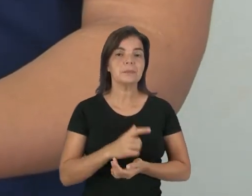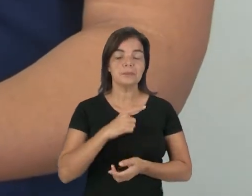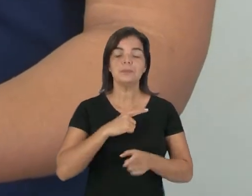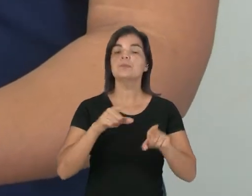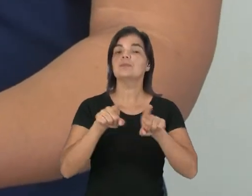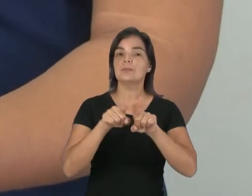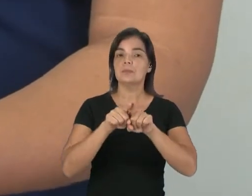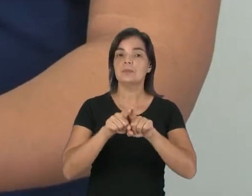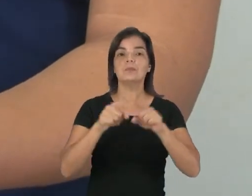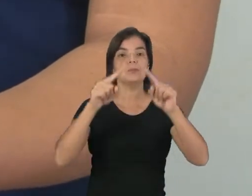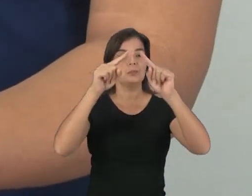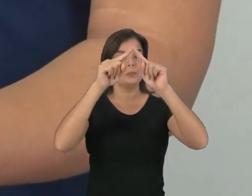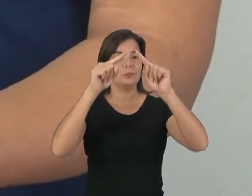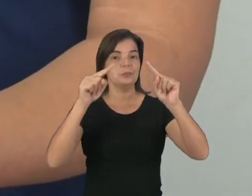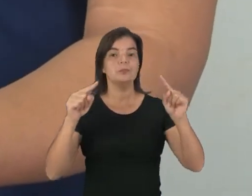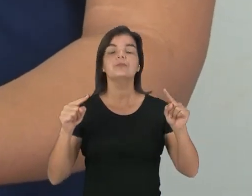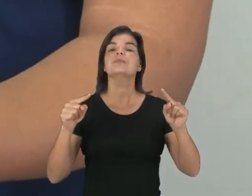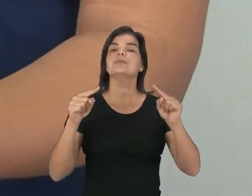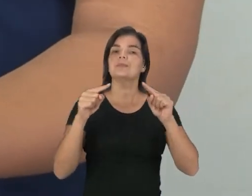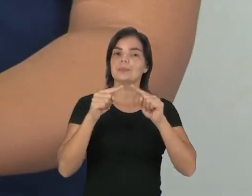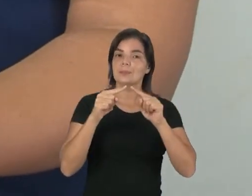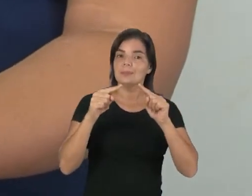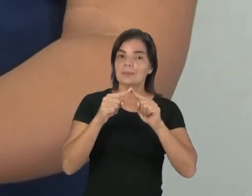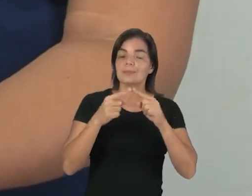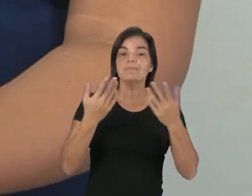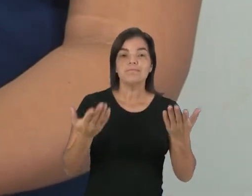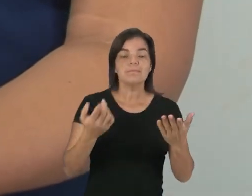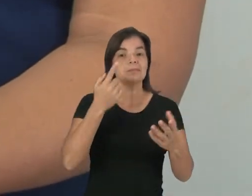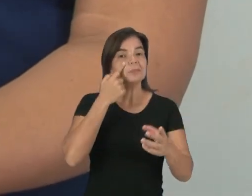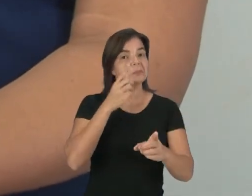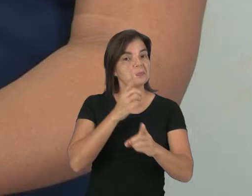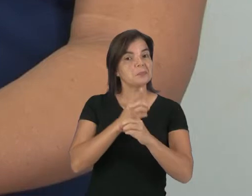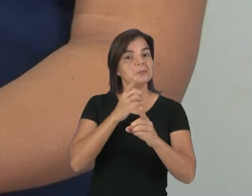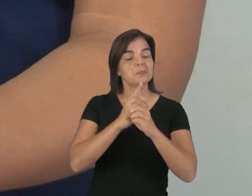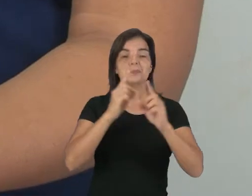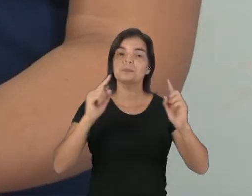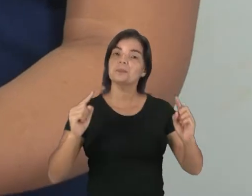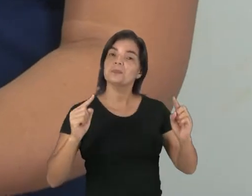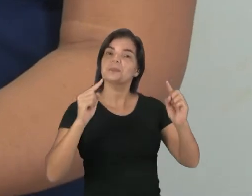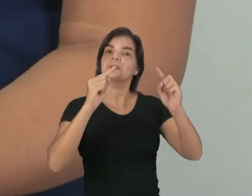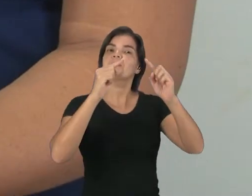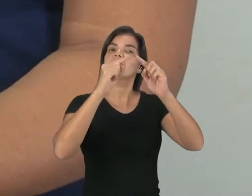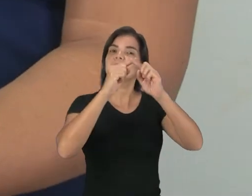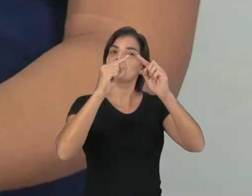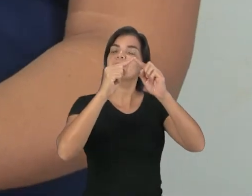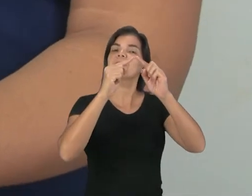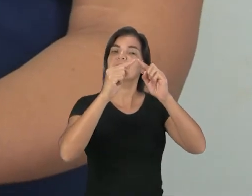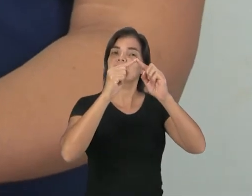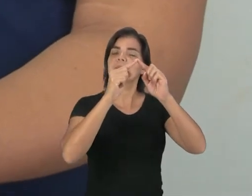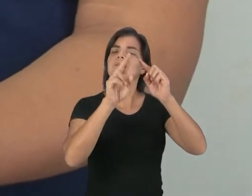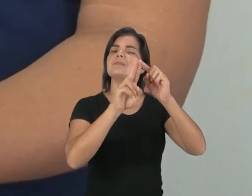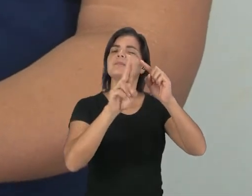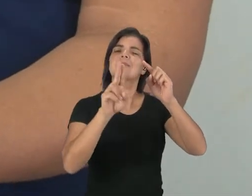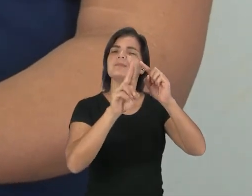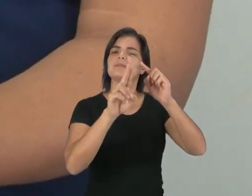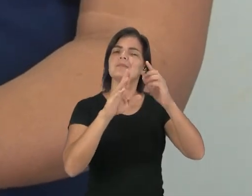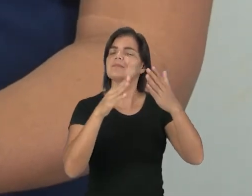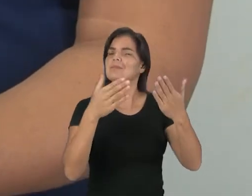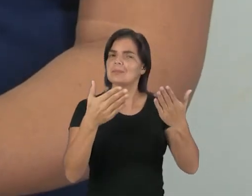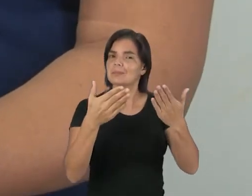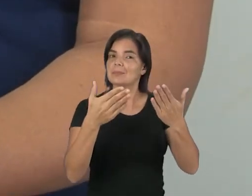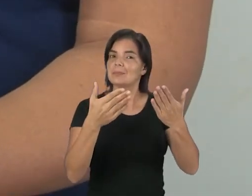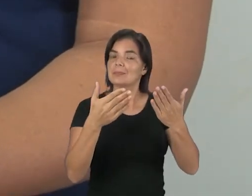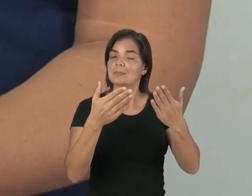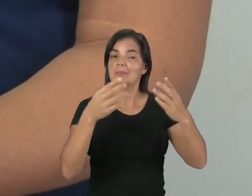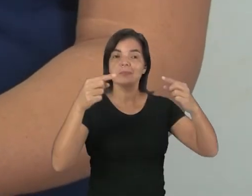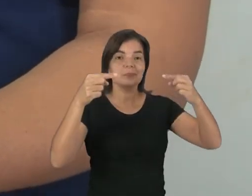Um triângulo. Isso mesmo, crianças. E ela se encontra aqui em cima, nessa pontinha. E você sabe me dizer